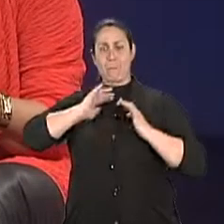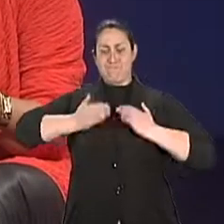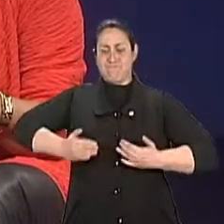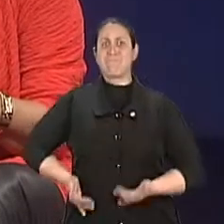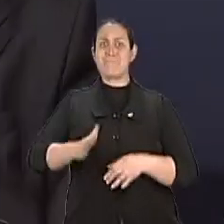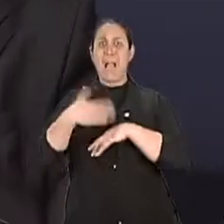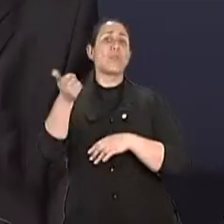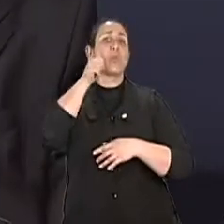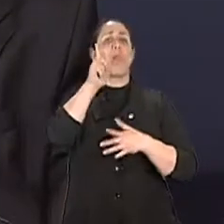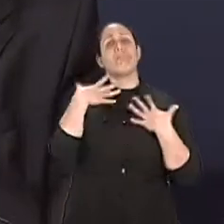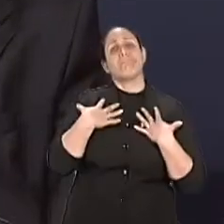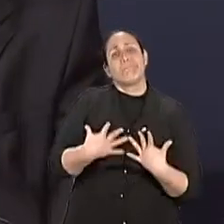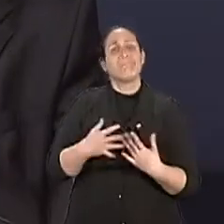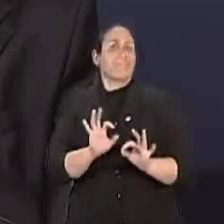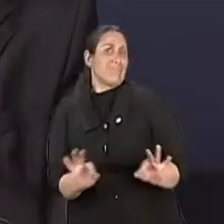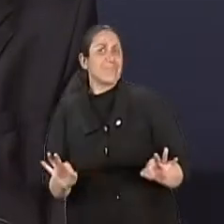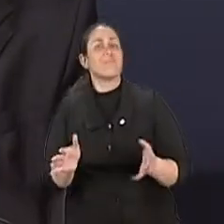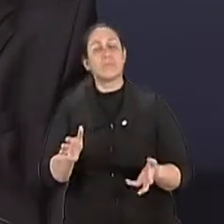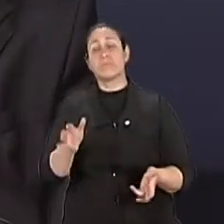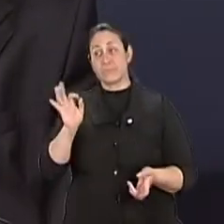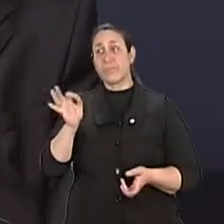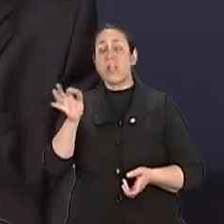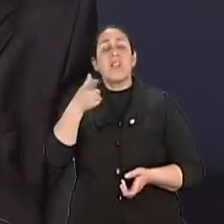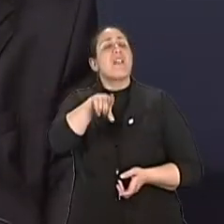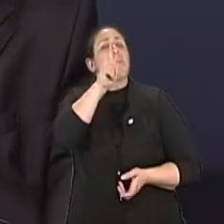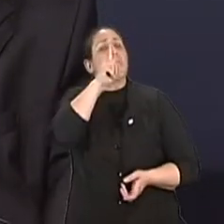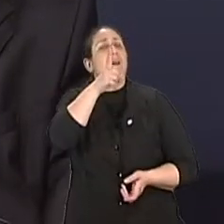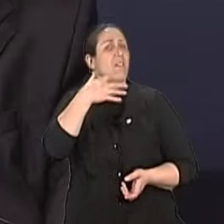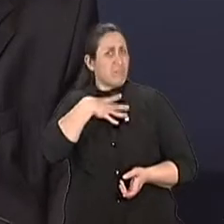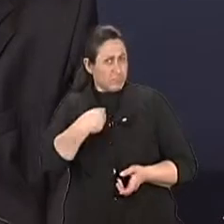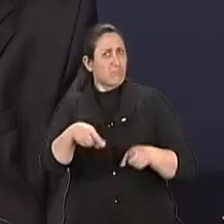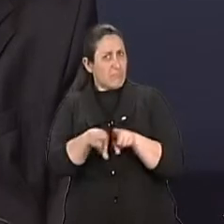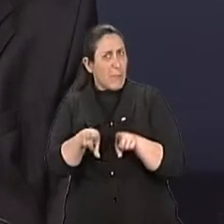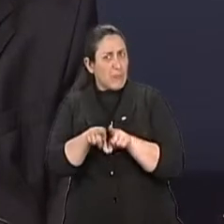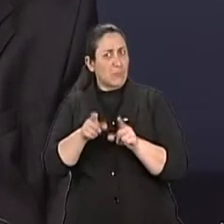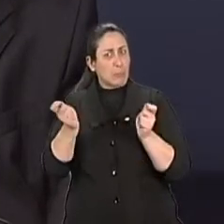não tem a ver. A maternidade é um momento que o cálcio